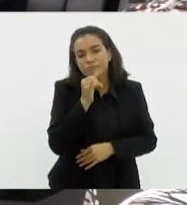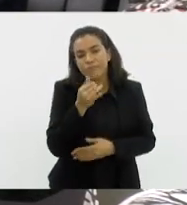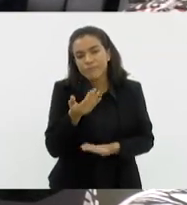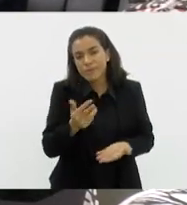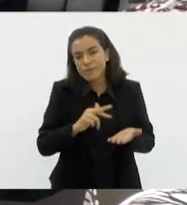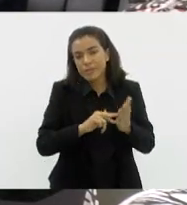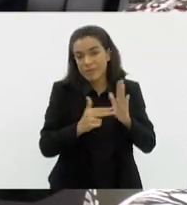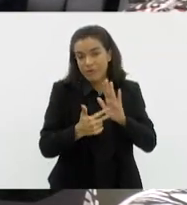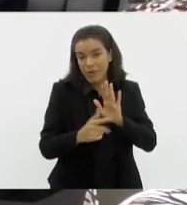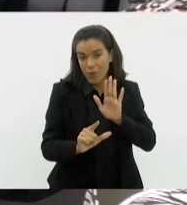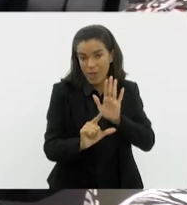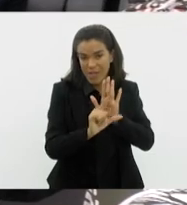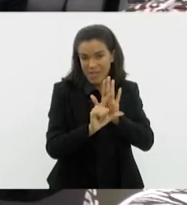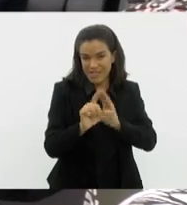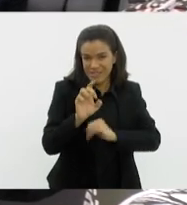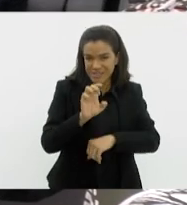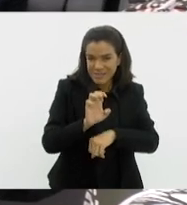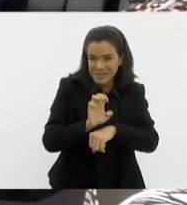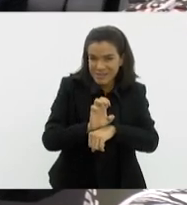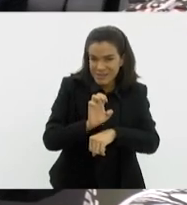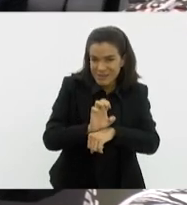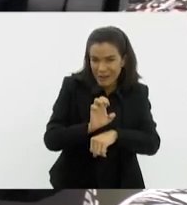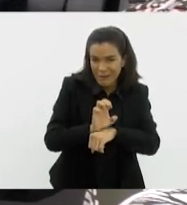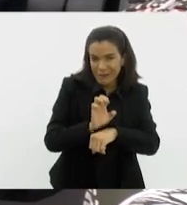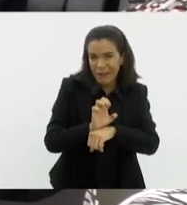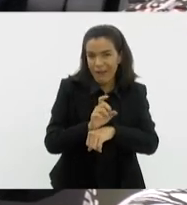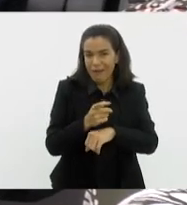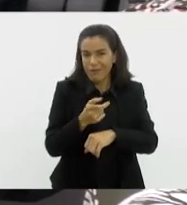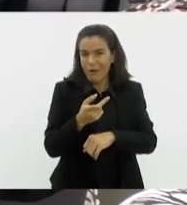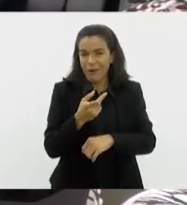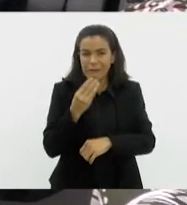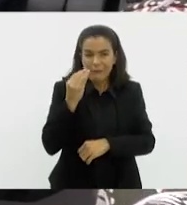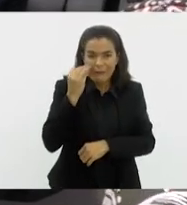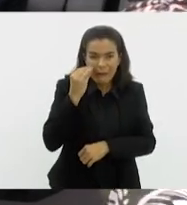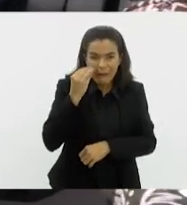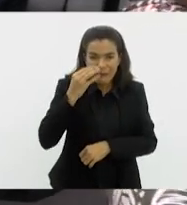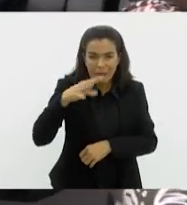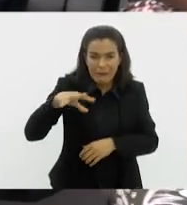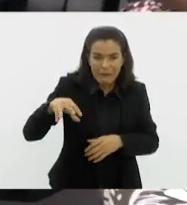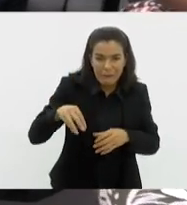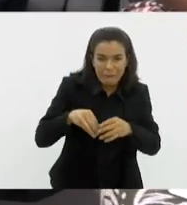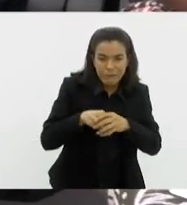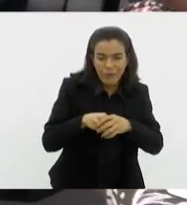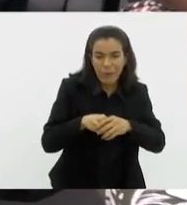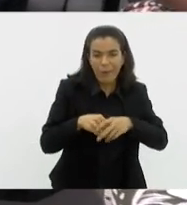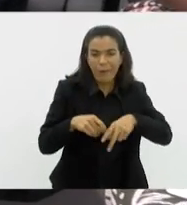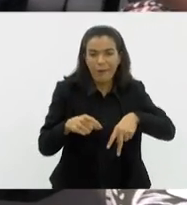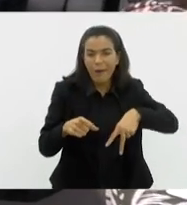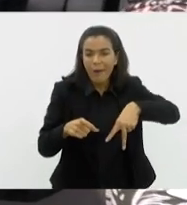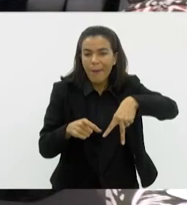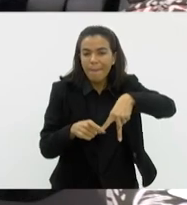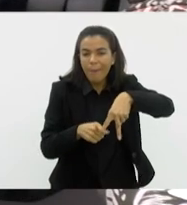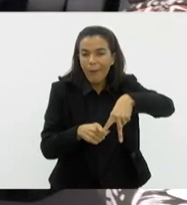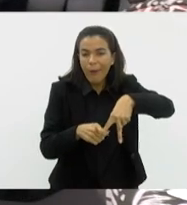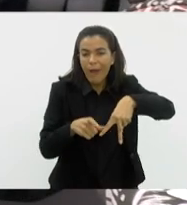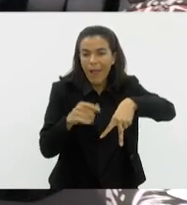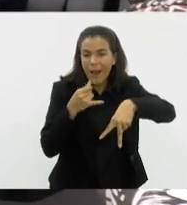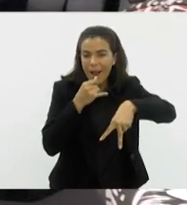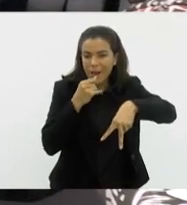uma legislação estadual que buscasse, né, inserir o monitoramento eletrônico, ela